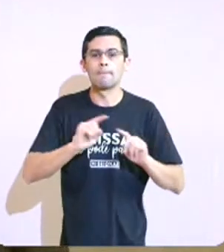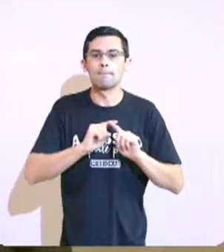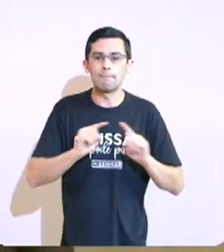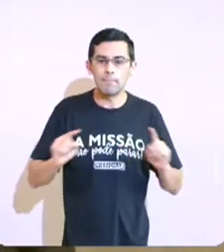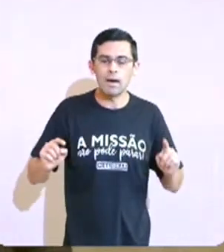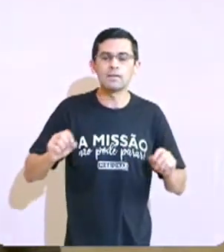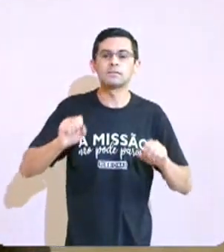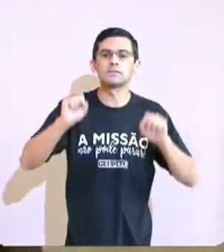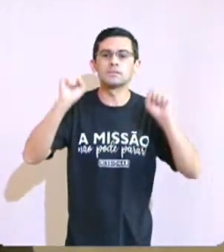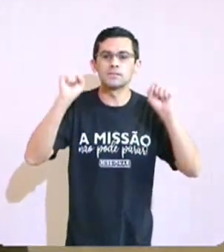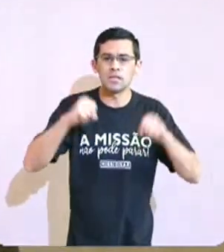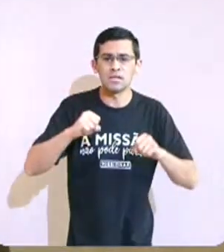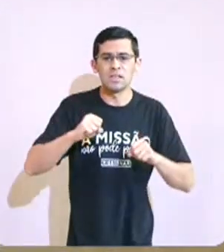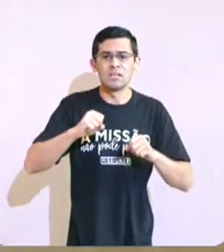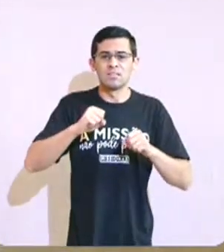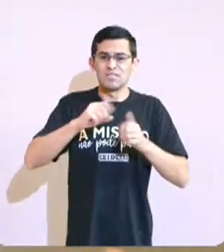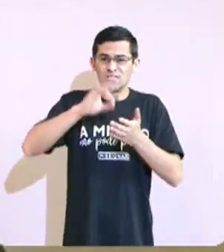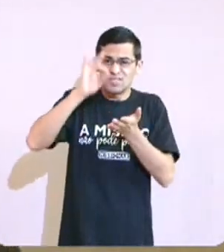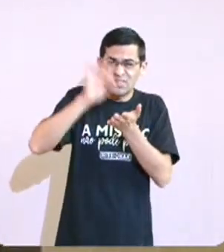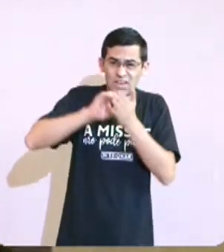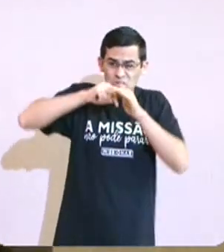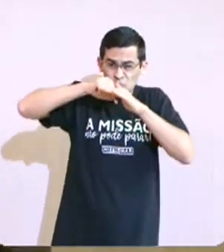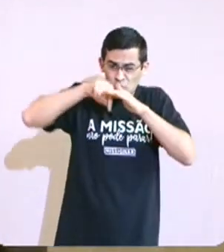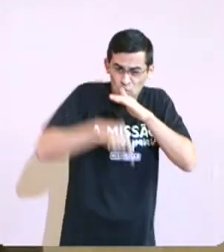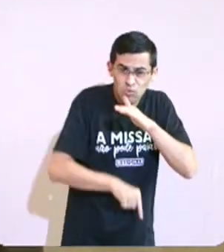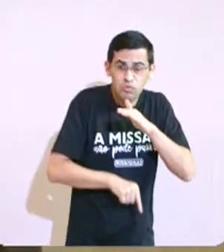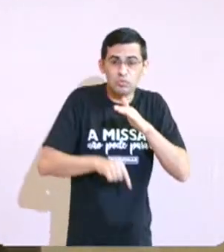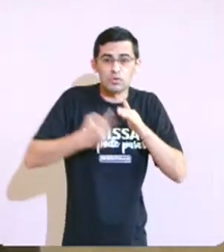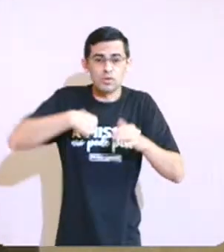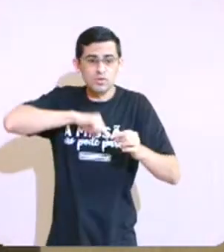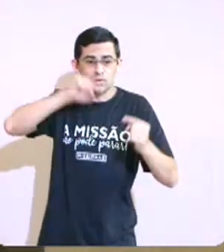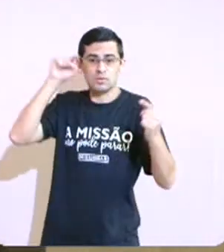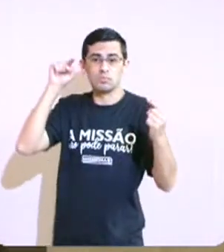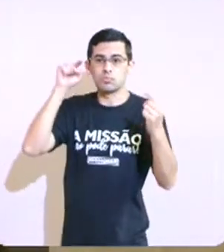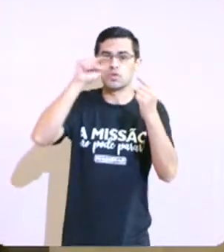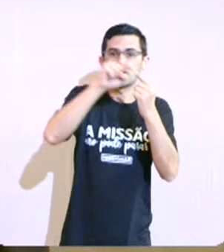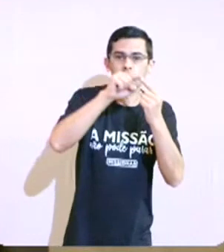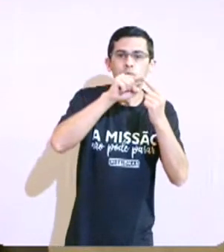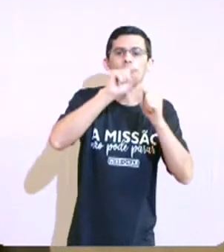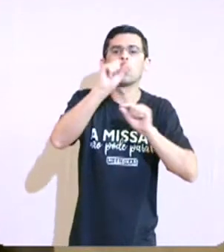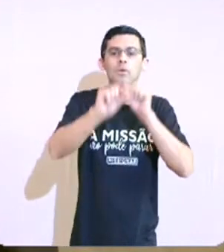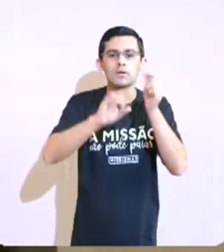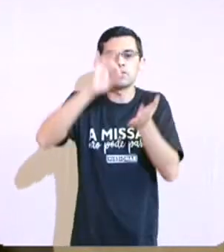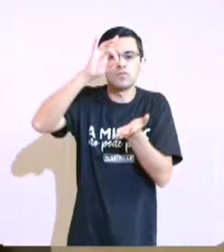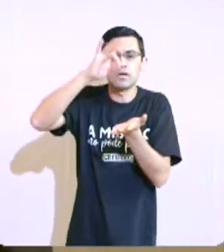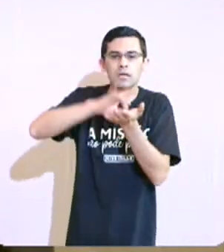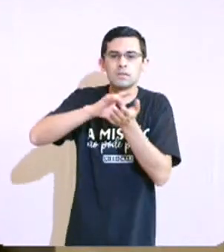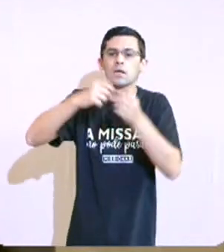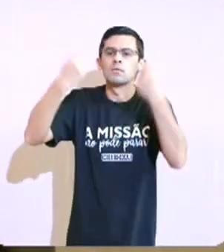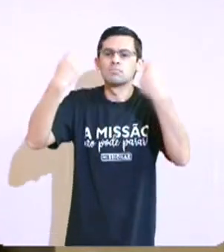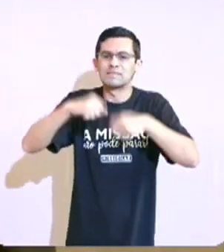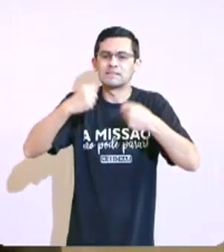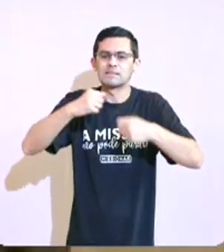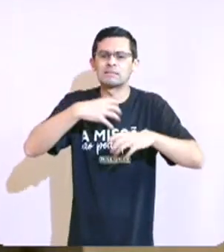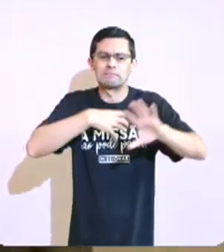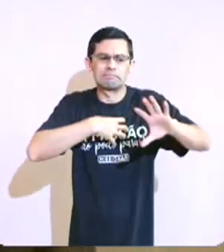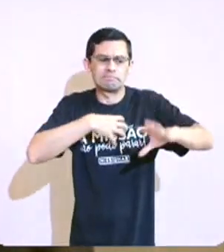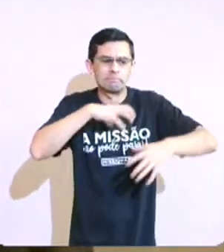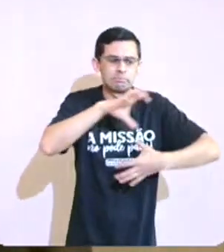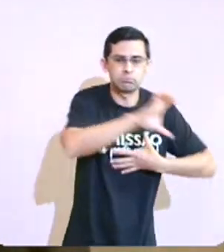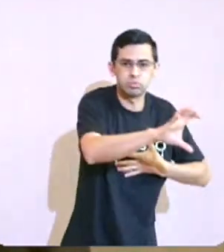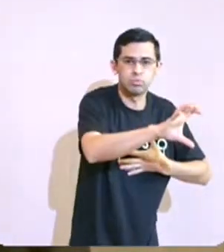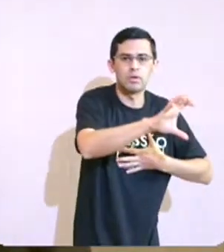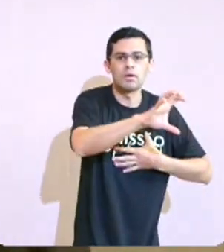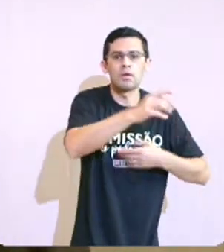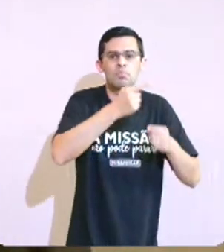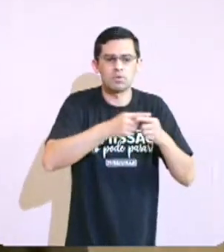apenas. Aquilo lá no fundo das nossas motivações, o que nos motiva é a compaixão. Porque é